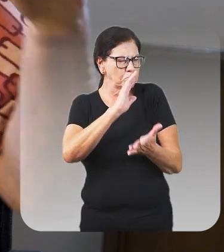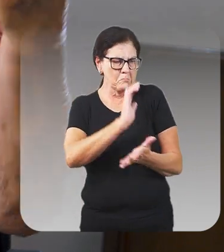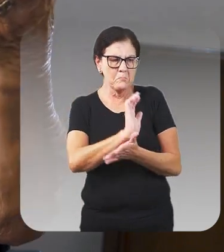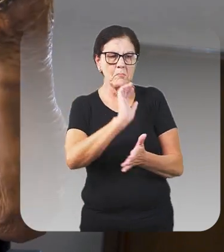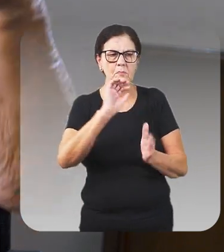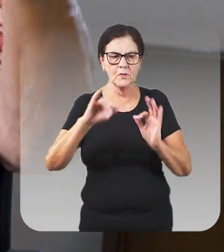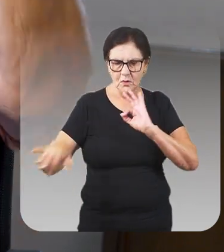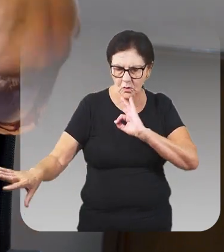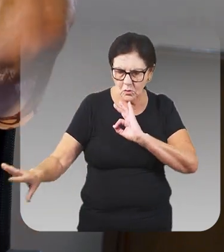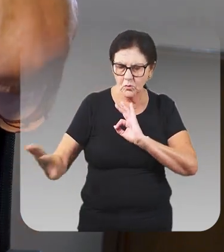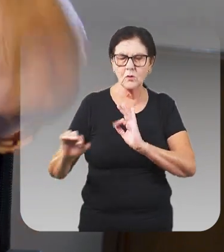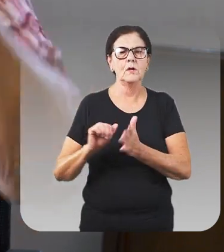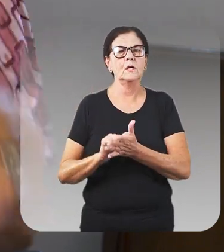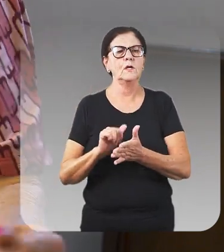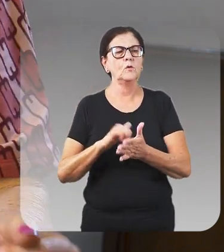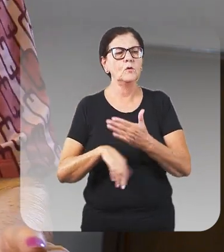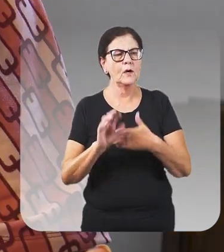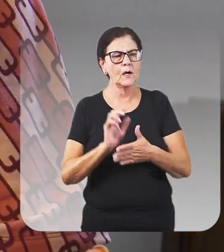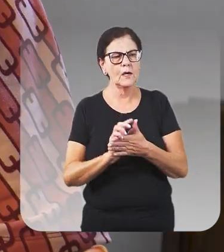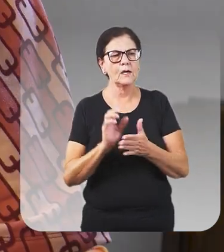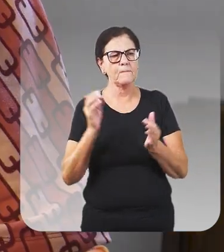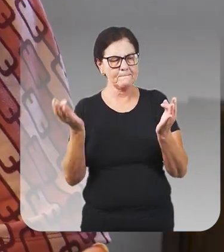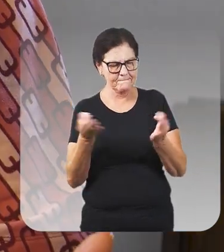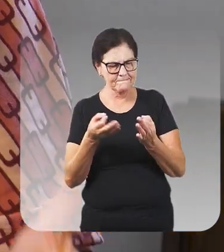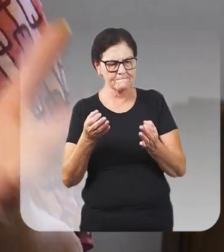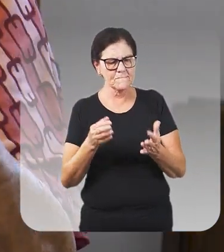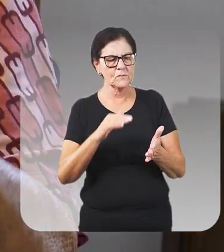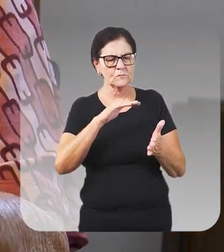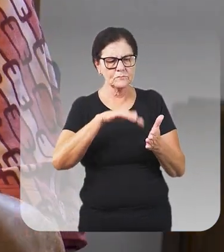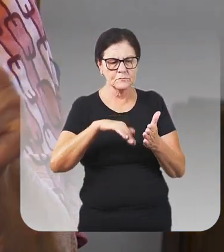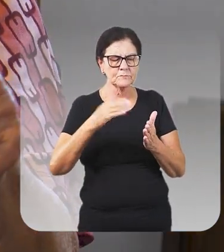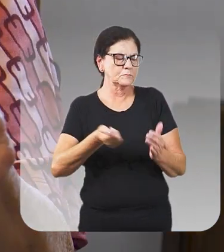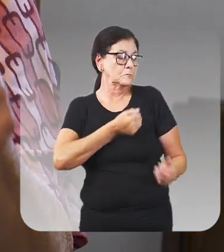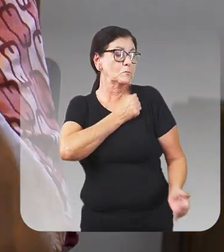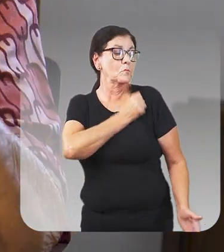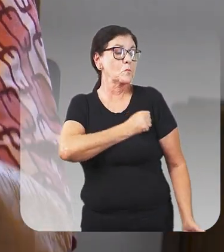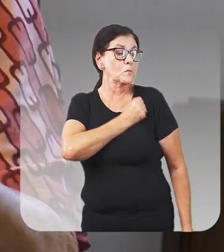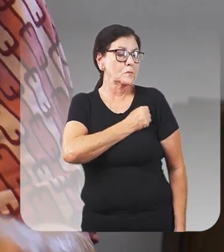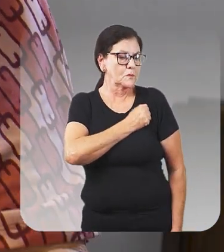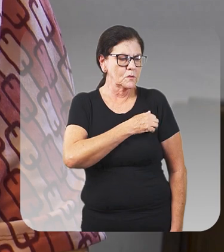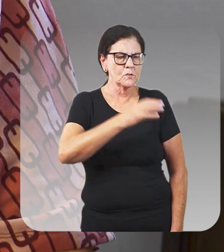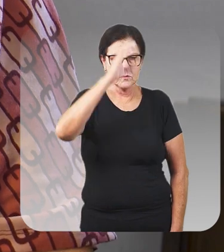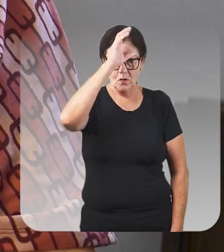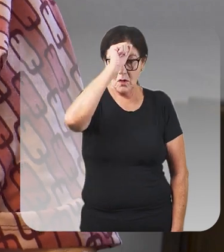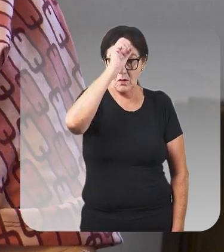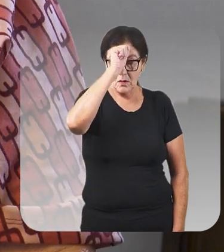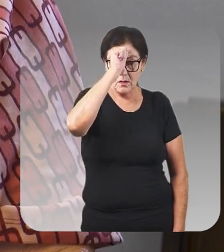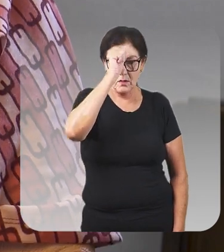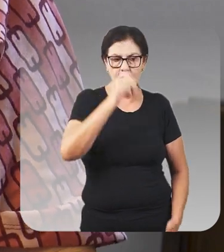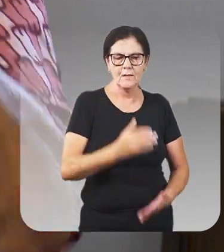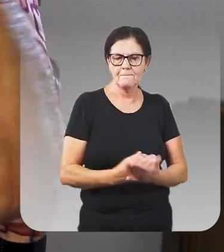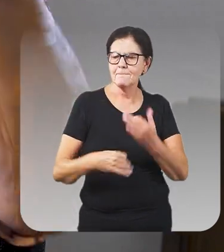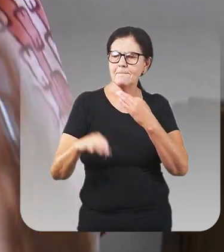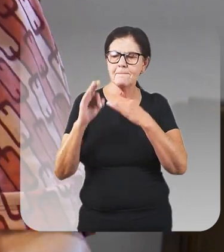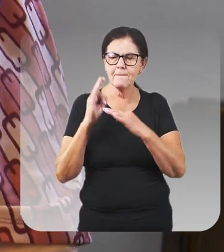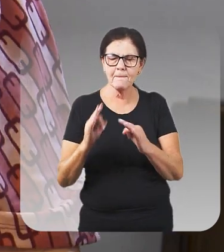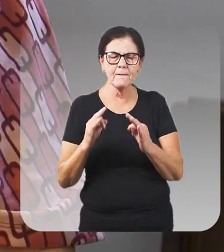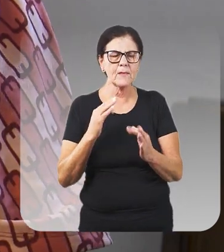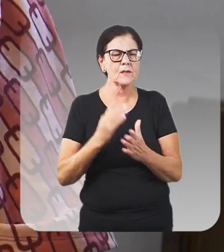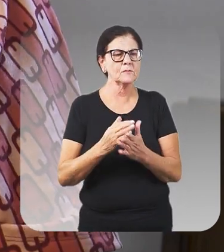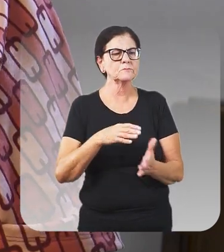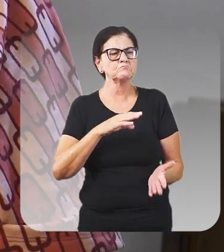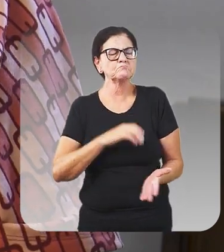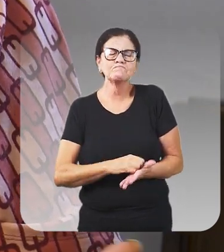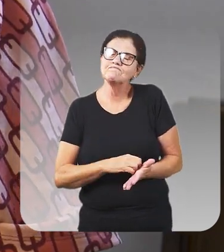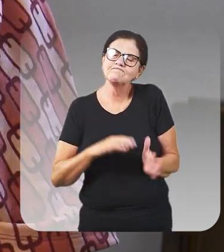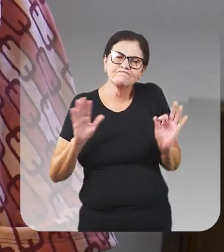a ferrovia, que hoje é um jardim, eles eram justamente os pavilhões onde estariam as máquinas que